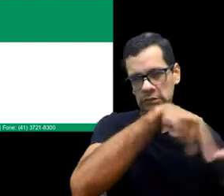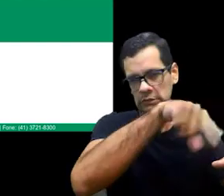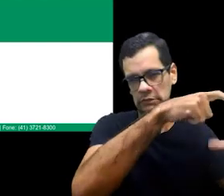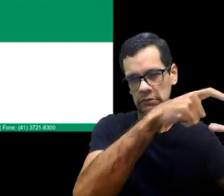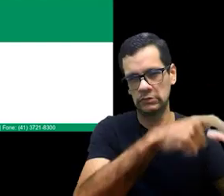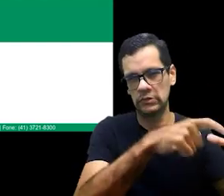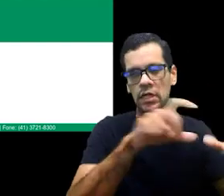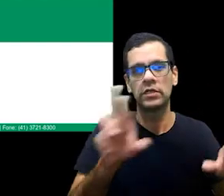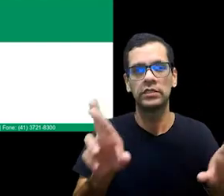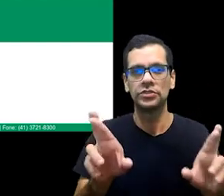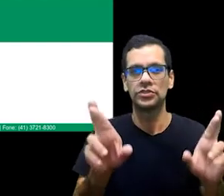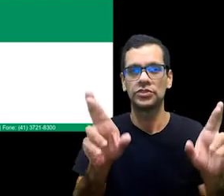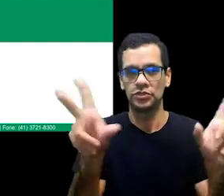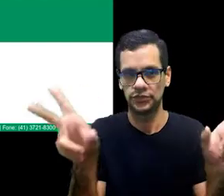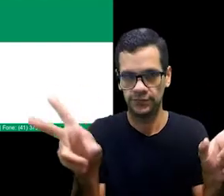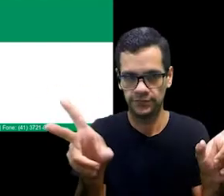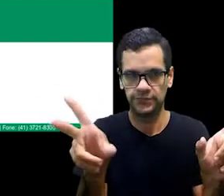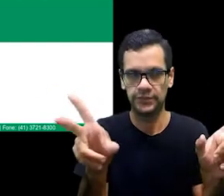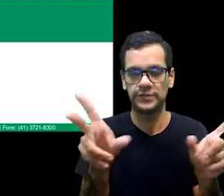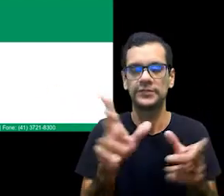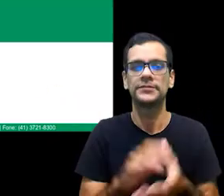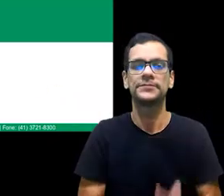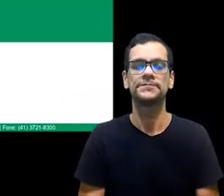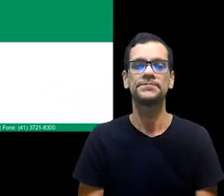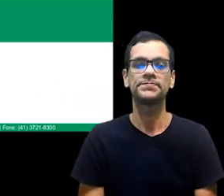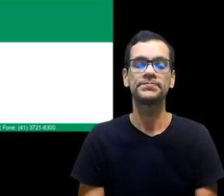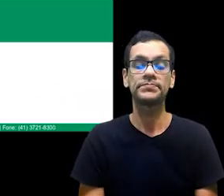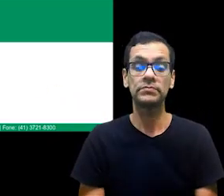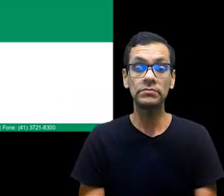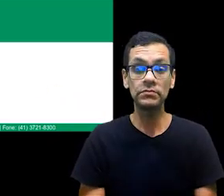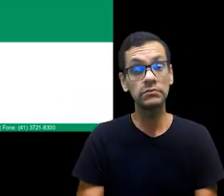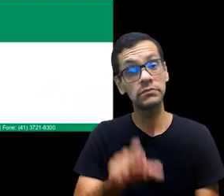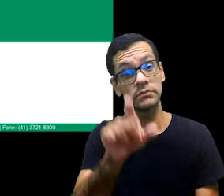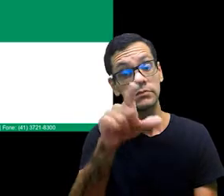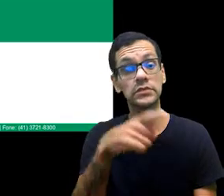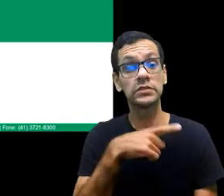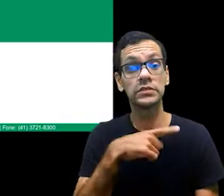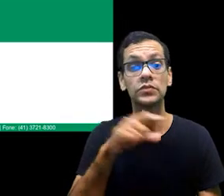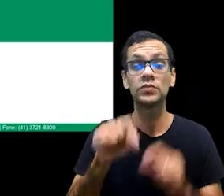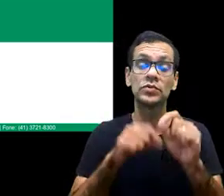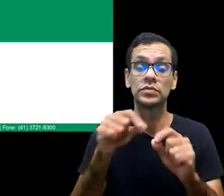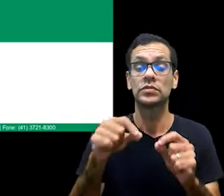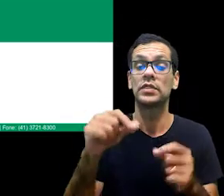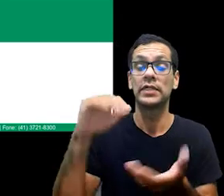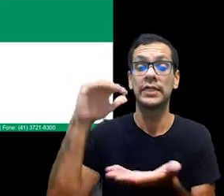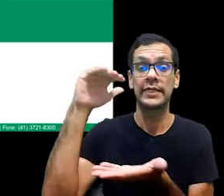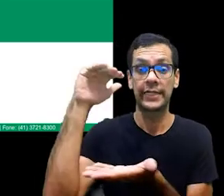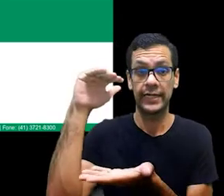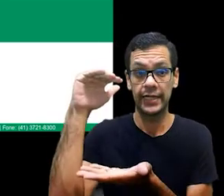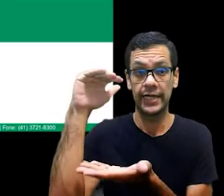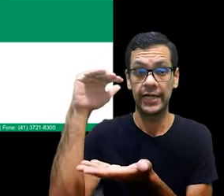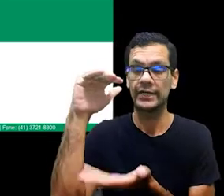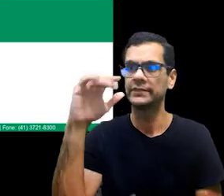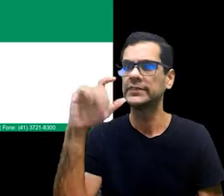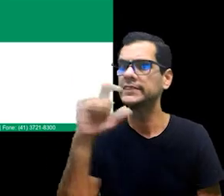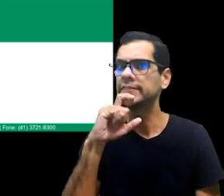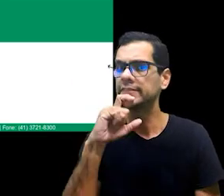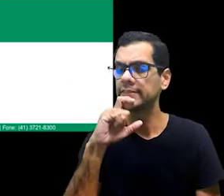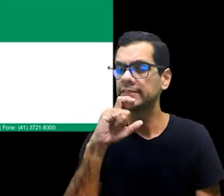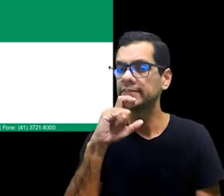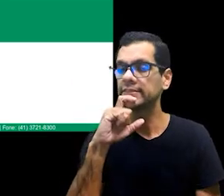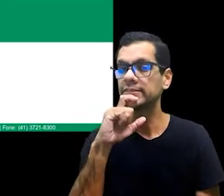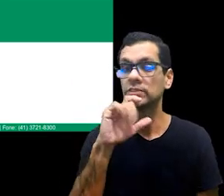corpo humano, que tem uma fisiologia que produz energia incessantemente, né? Então aí você vai ter a garrafa